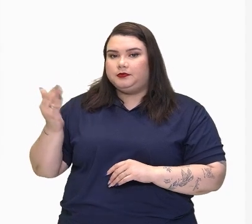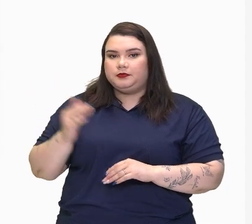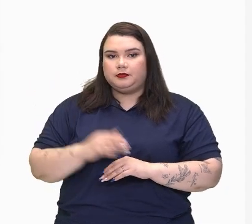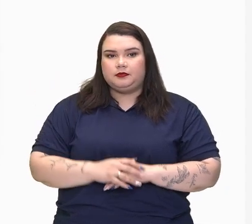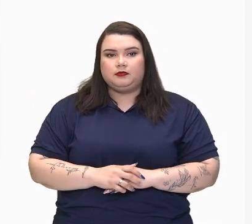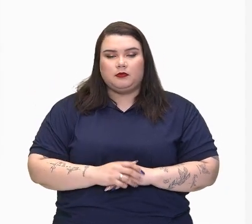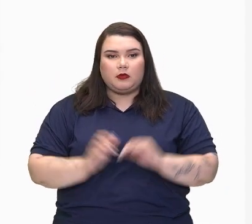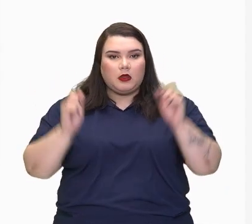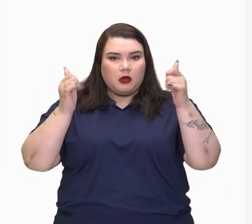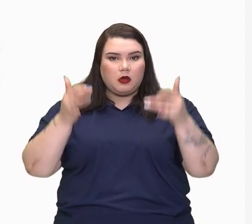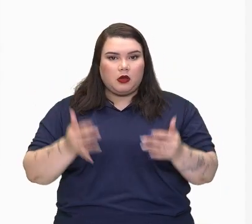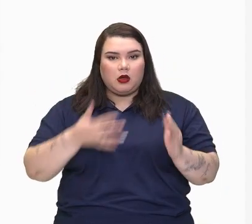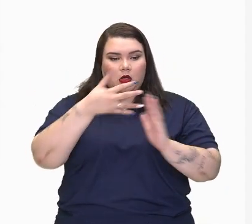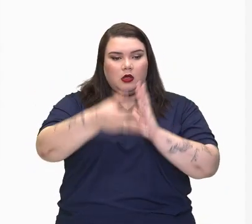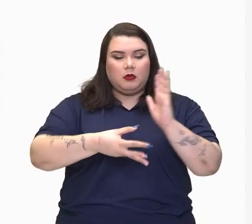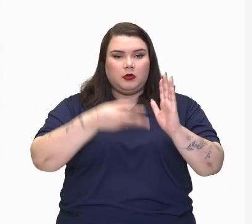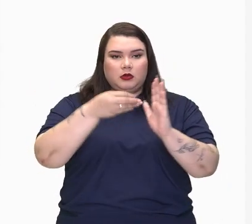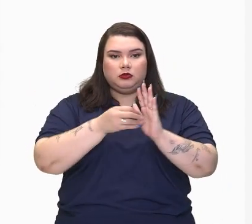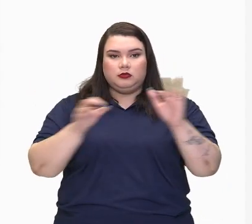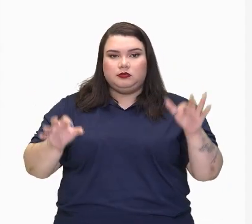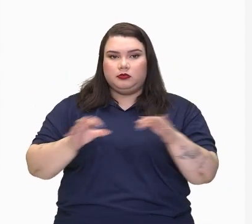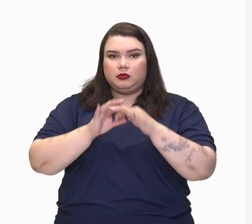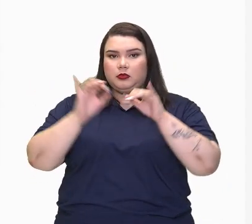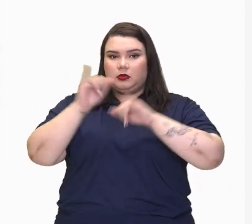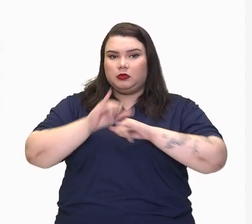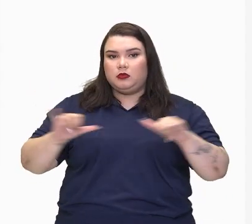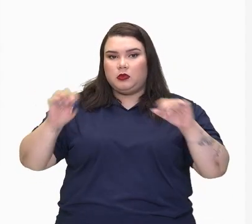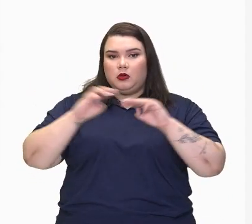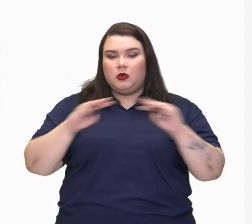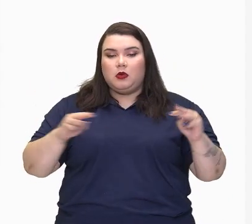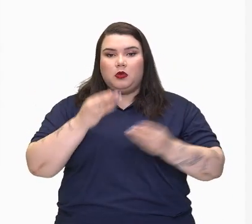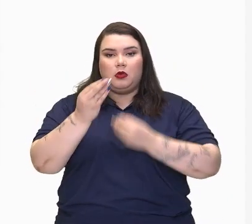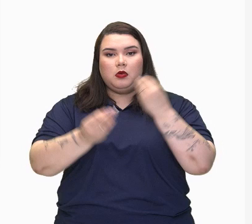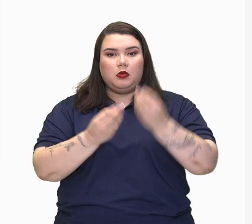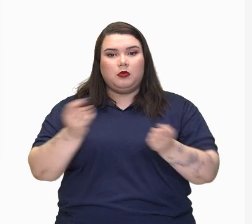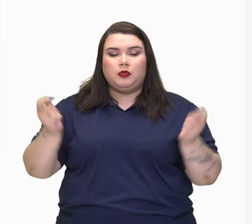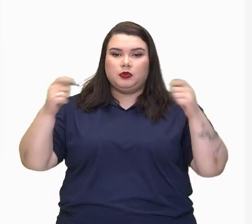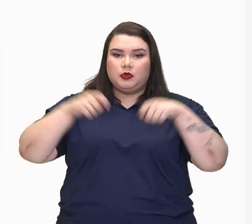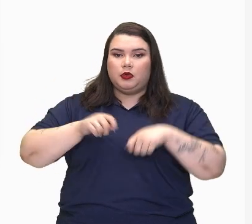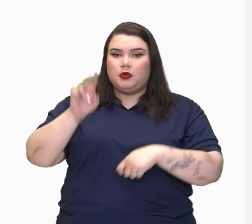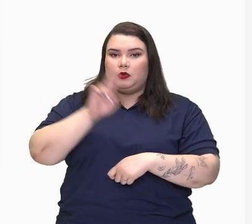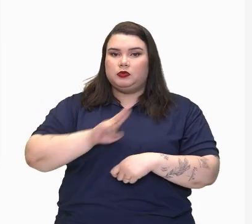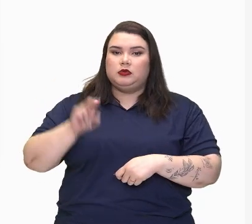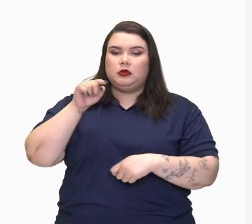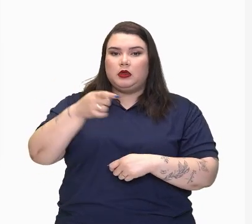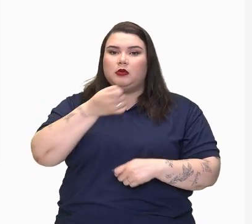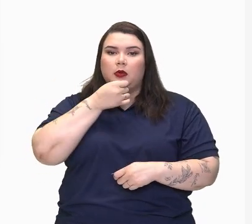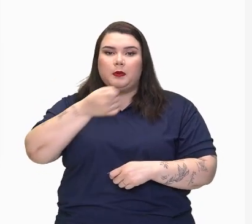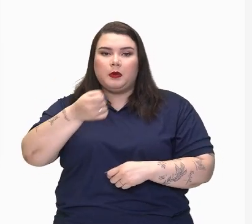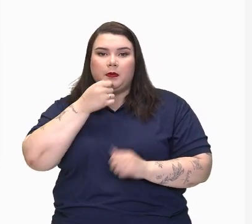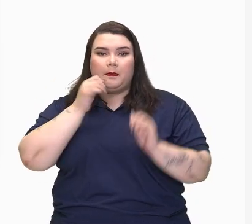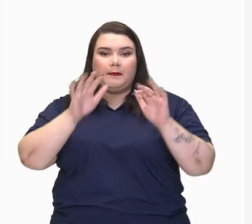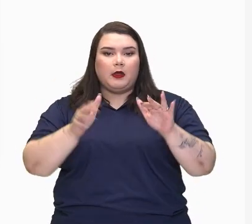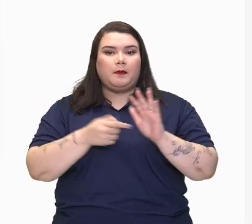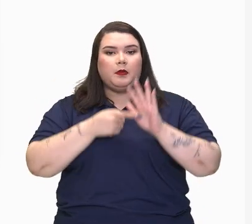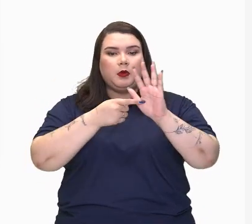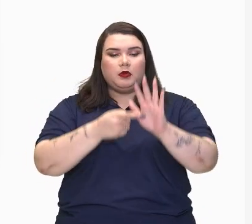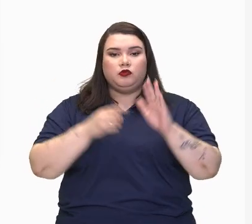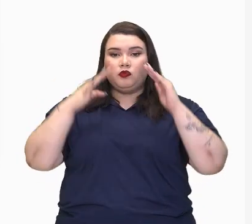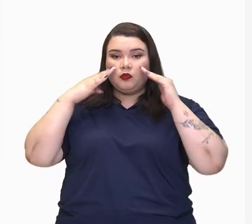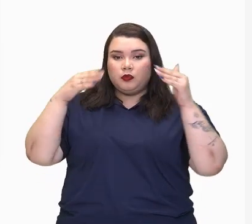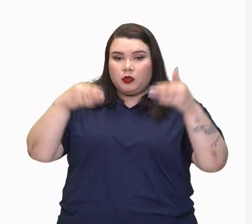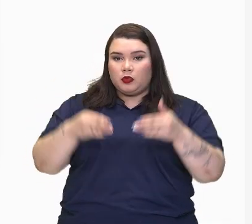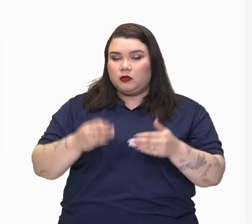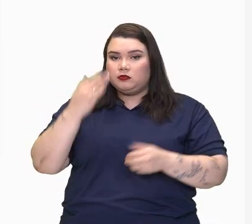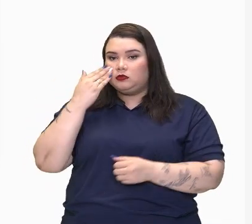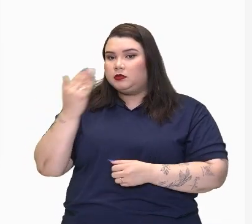Falando um pouquinho sobre a Amazônia e publicidade, a gente viu como ela pode ser trabalhada na questão da reportagem, mas eu quero trazer esse destaque